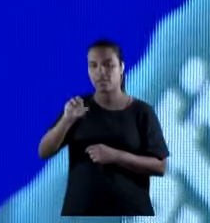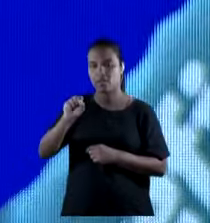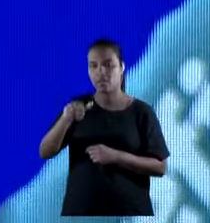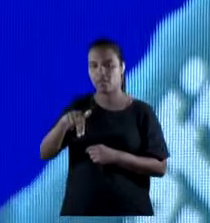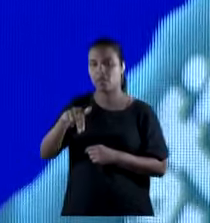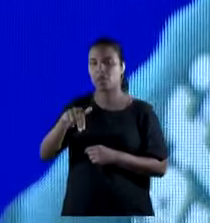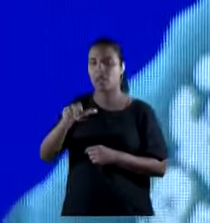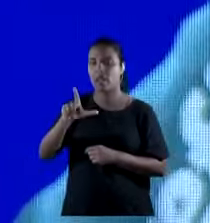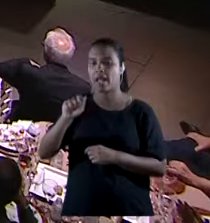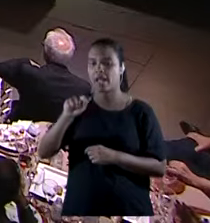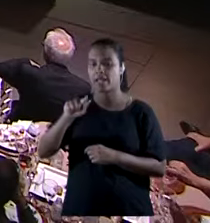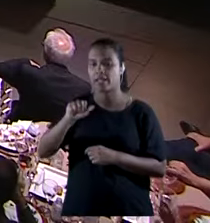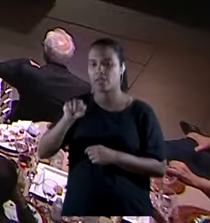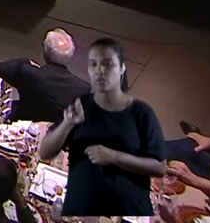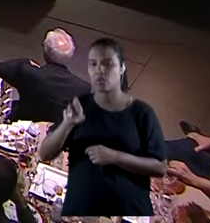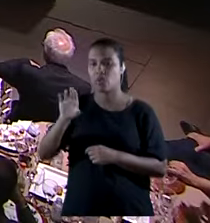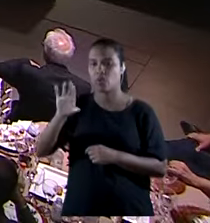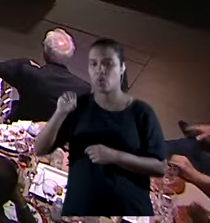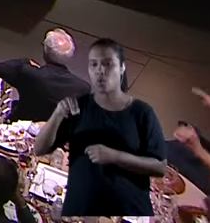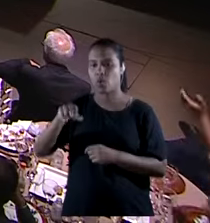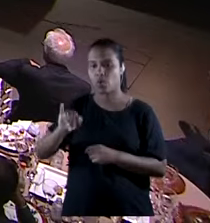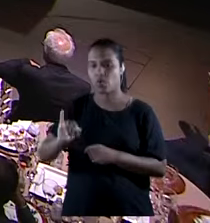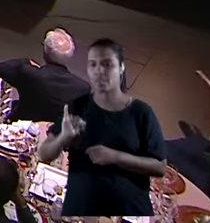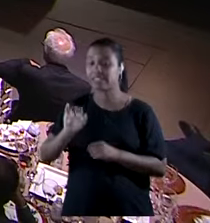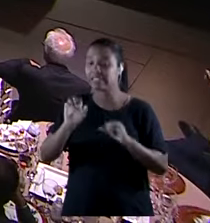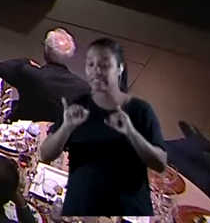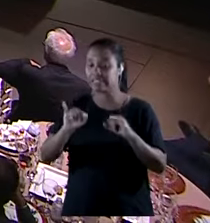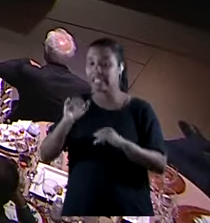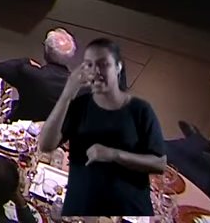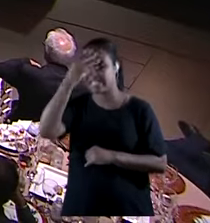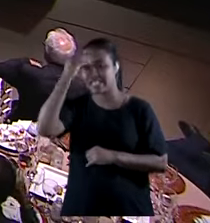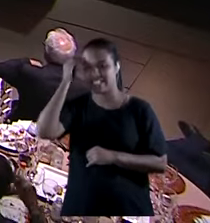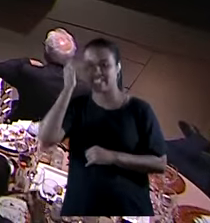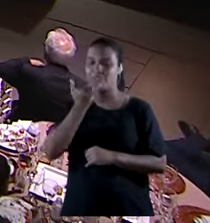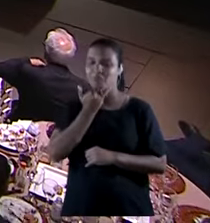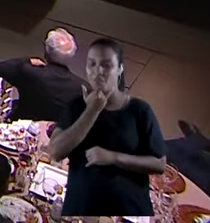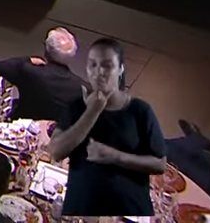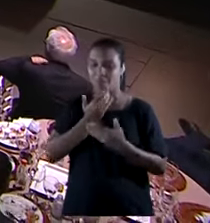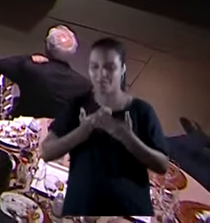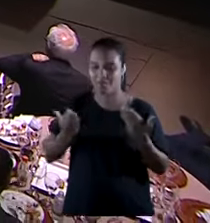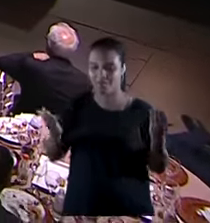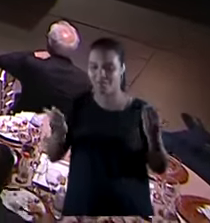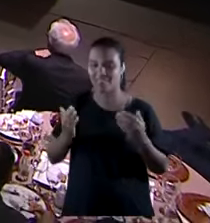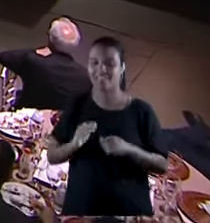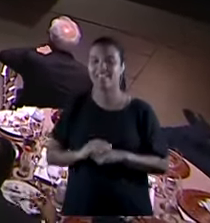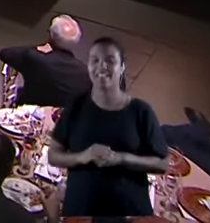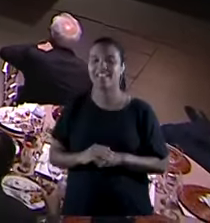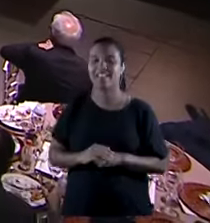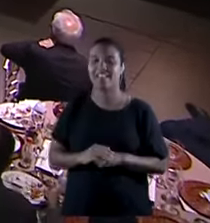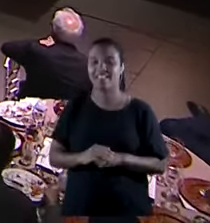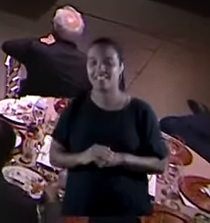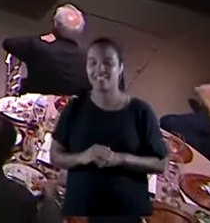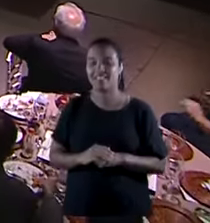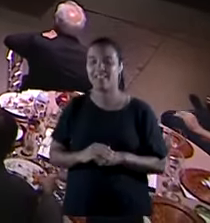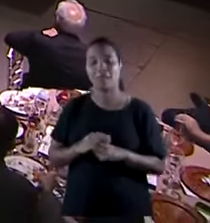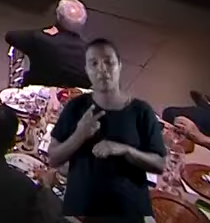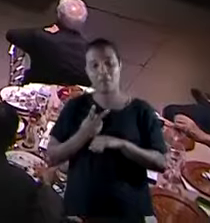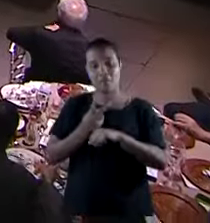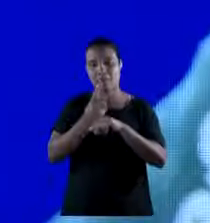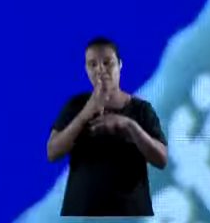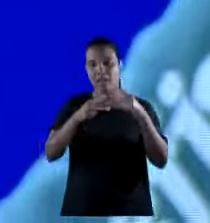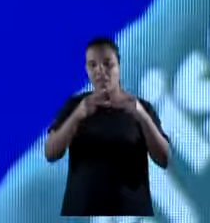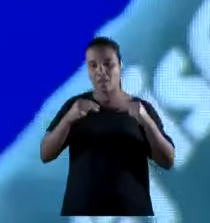Rony. Se me esqueci de algum, peço que perdão. Isso. E este prémio é para eles.